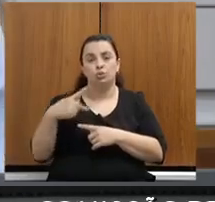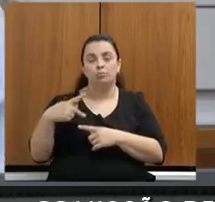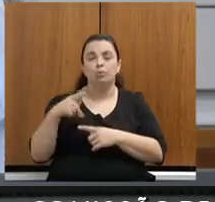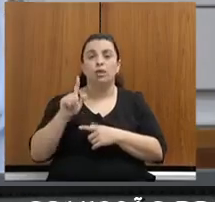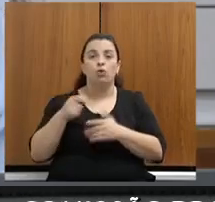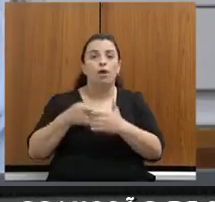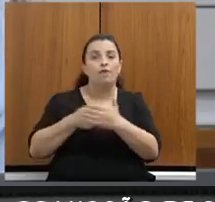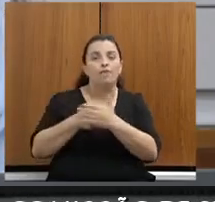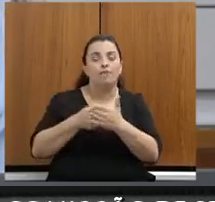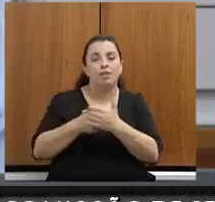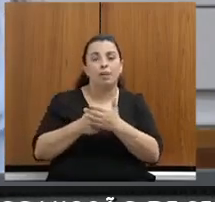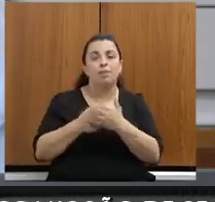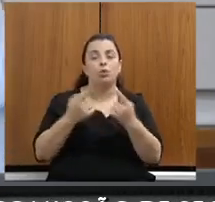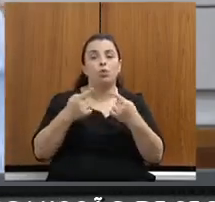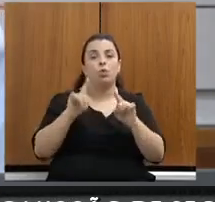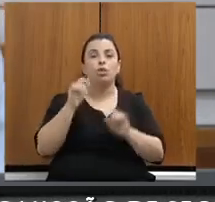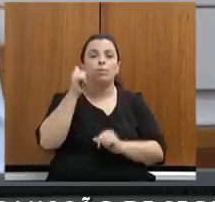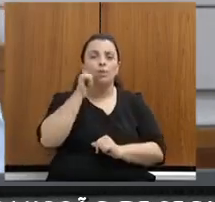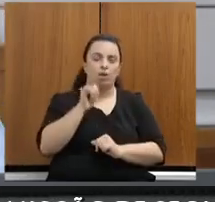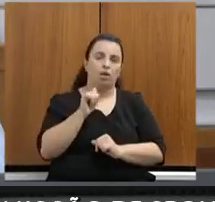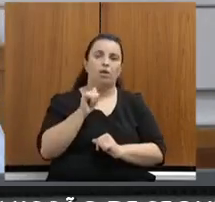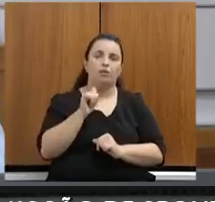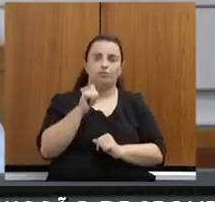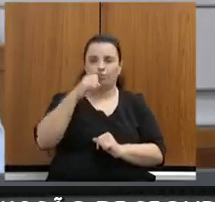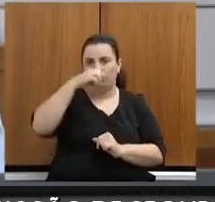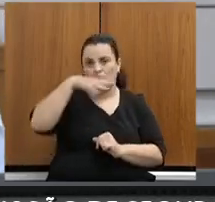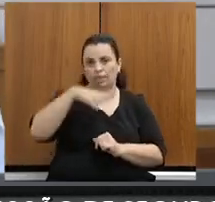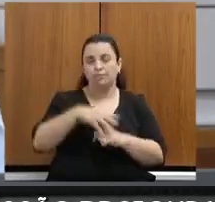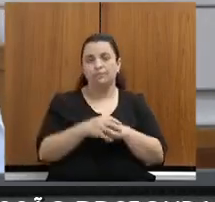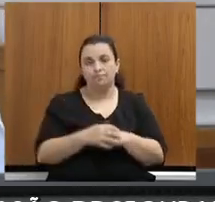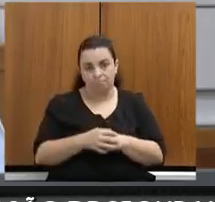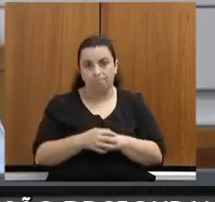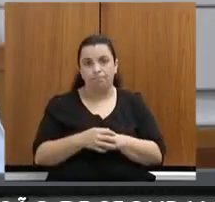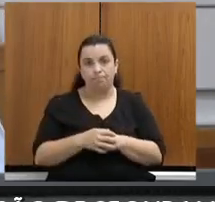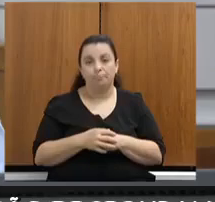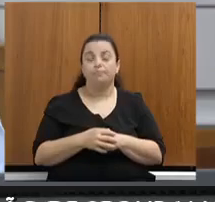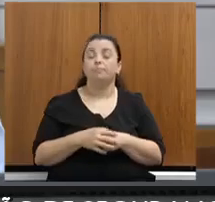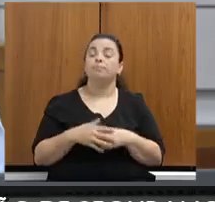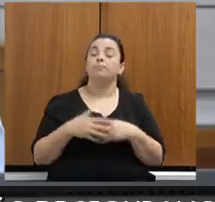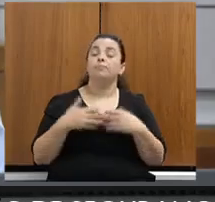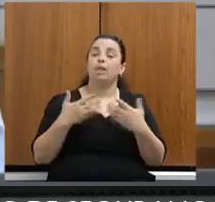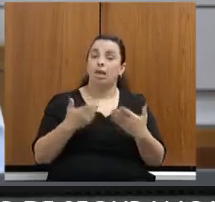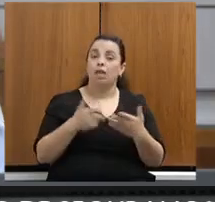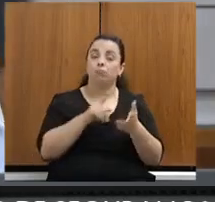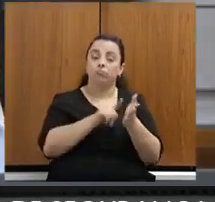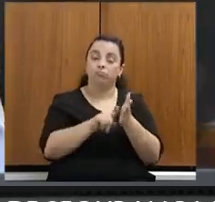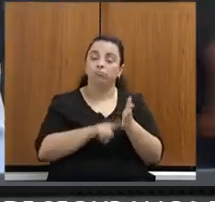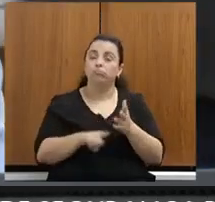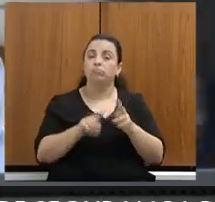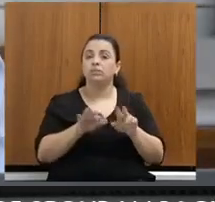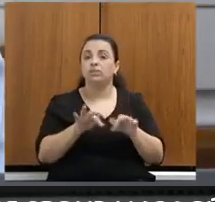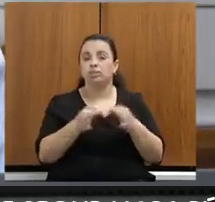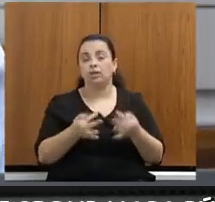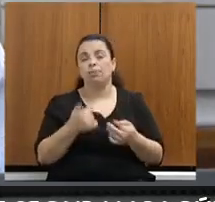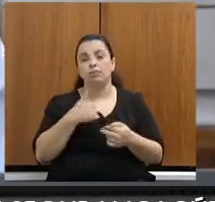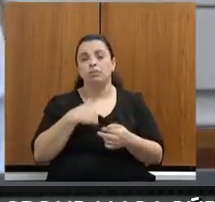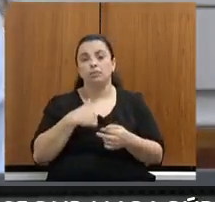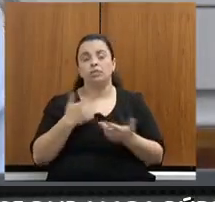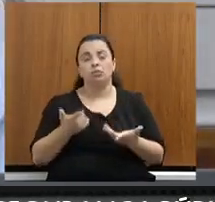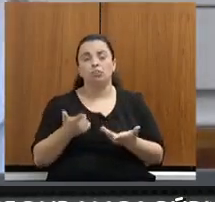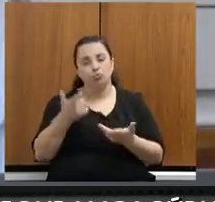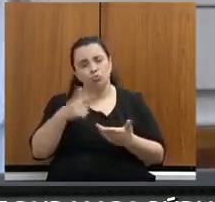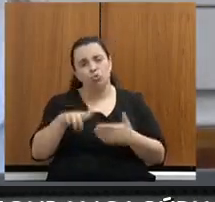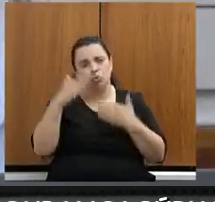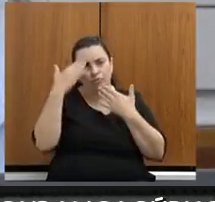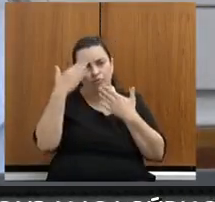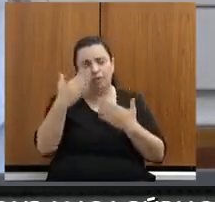enfrentamento à violência contra a mulher e são questões simples e fica aqui mais uma vez o meu